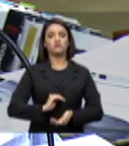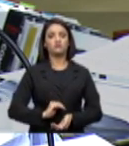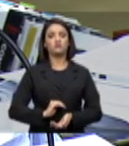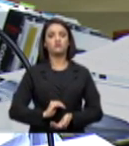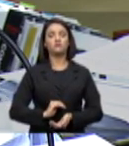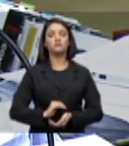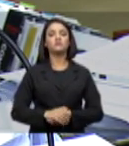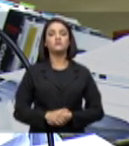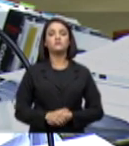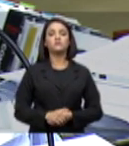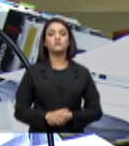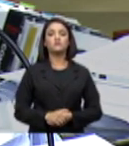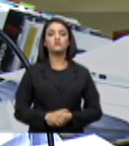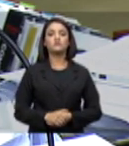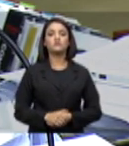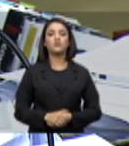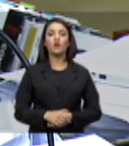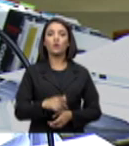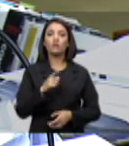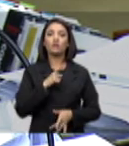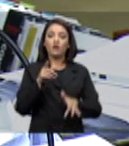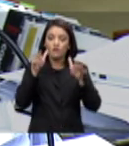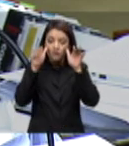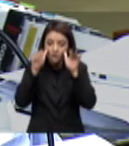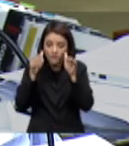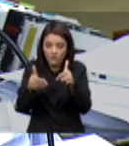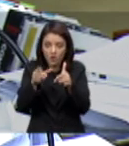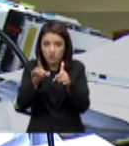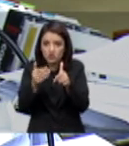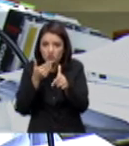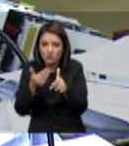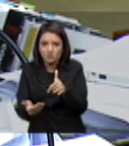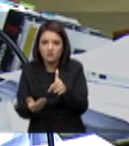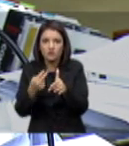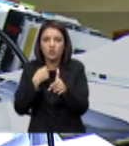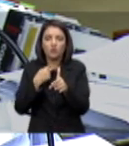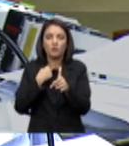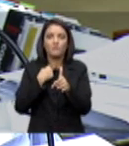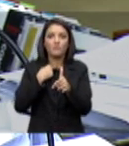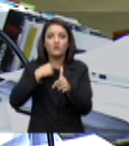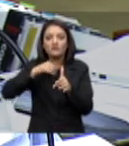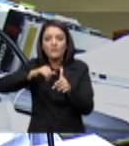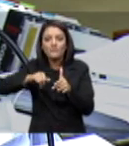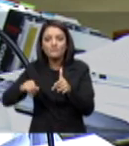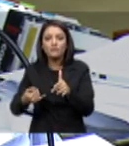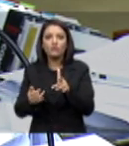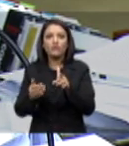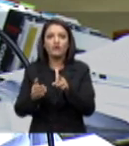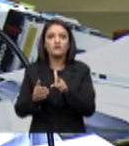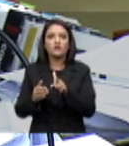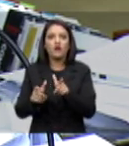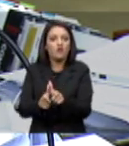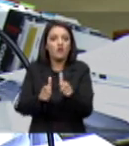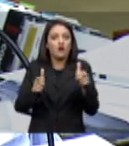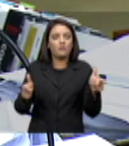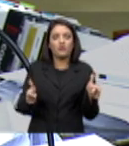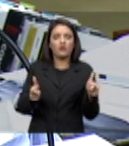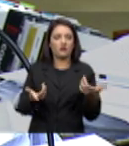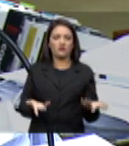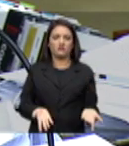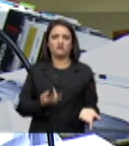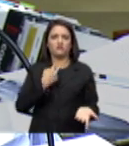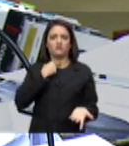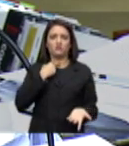pelo menos ficará distrito ao pedido e essa é uma das grandes limitações no mundo todo se nós somos